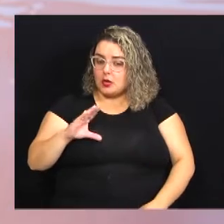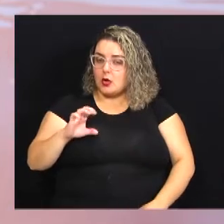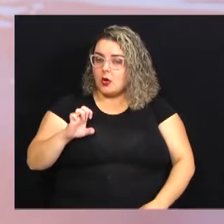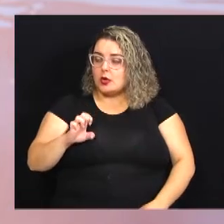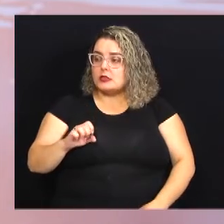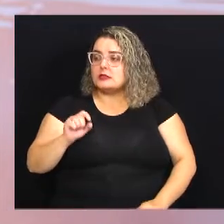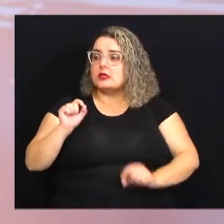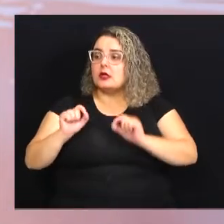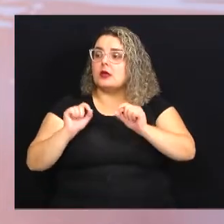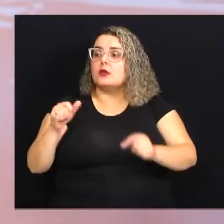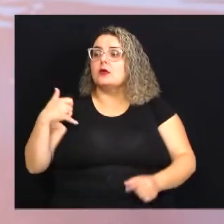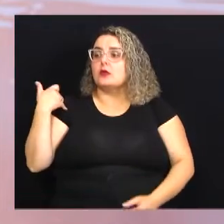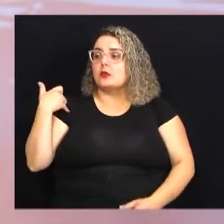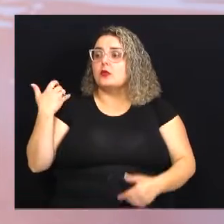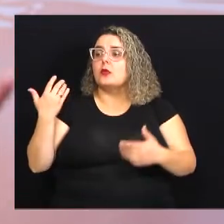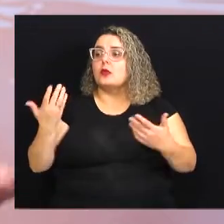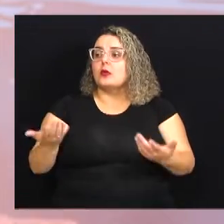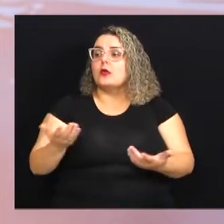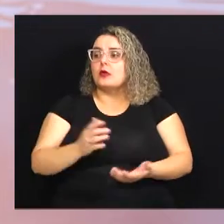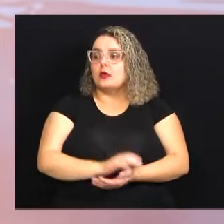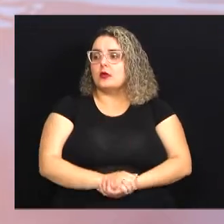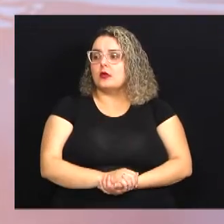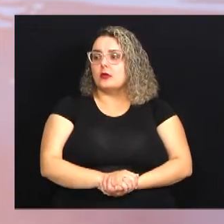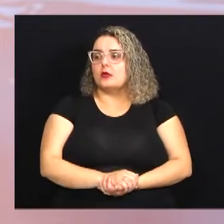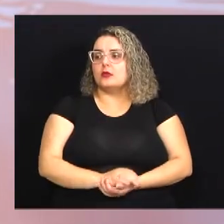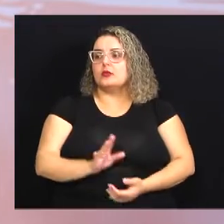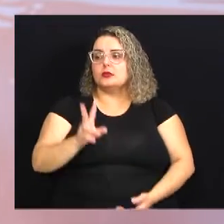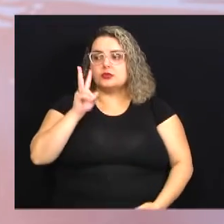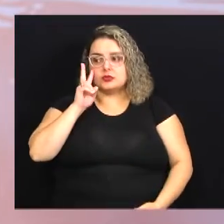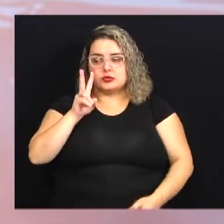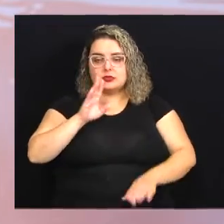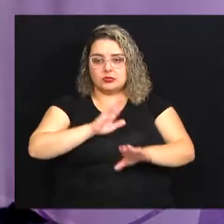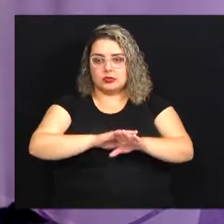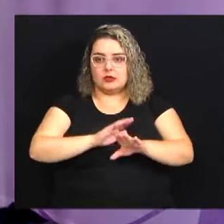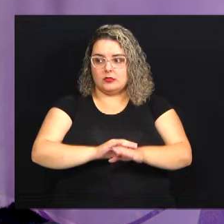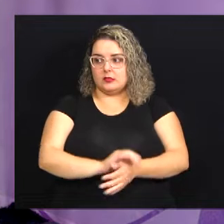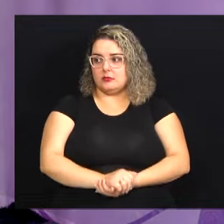seria com qual idade aí? O que a senhora já viu na prática?